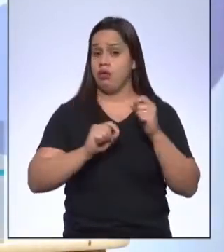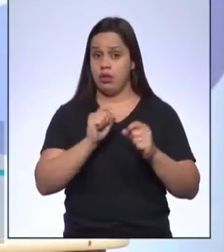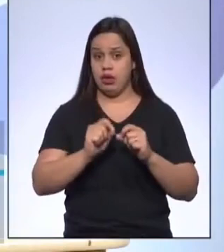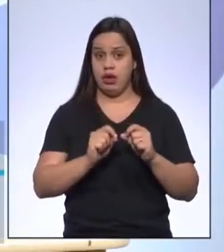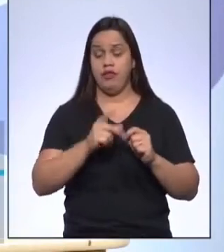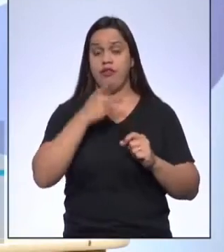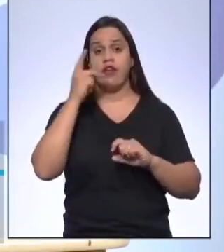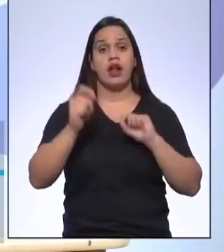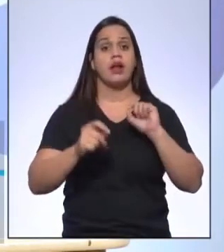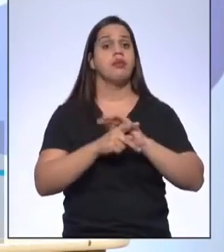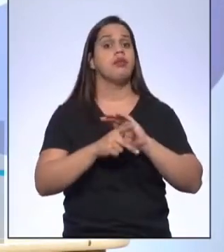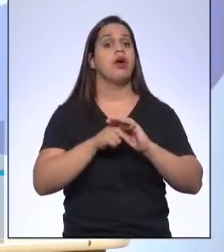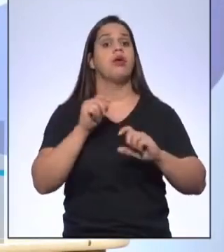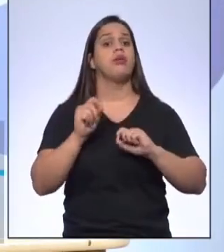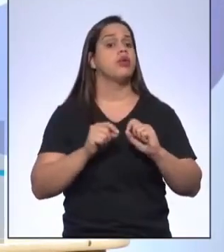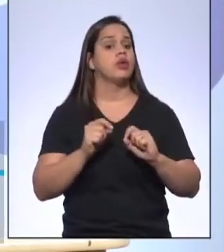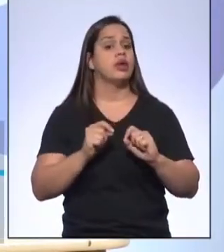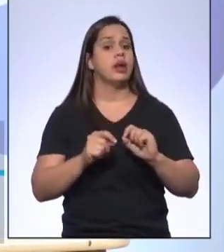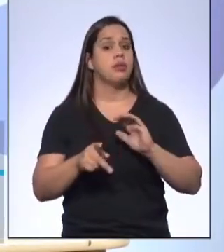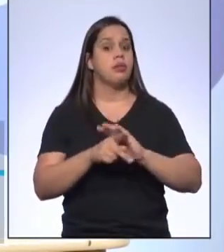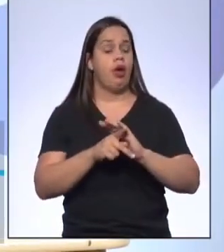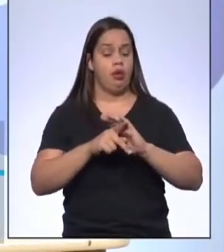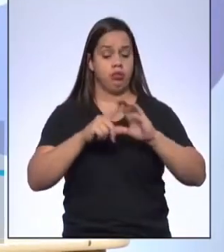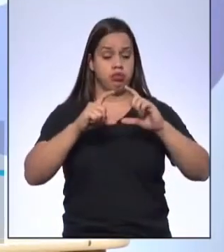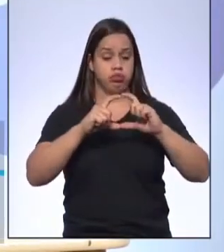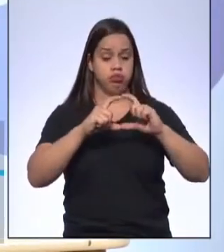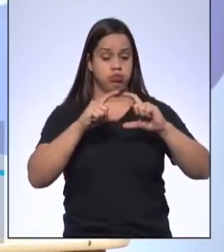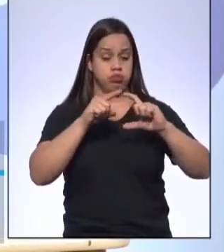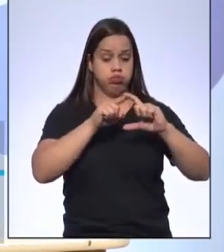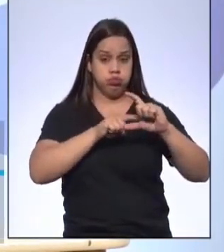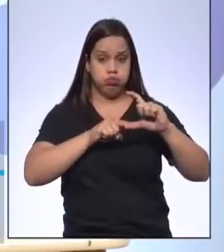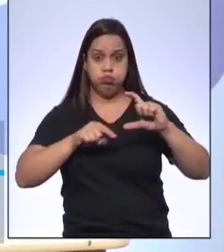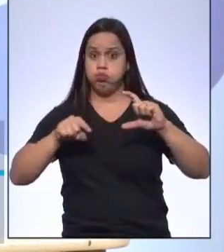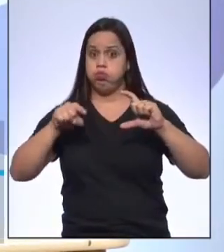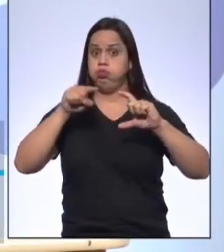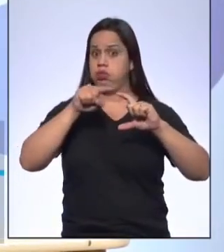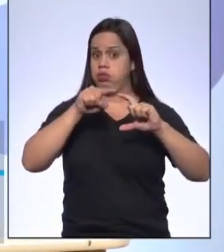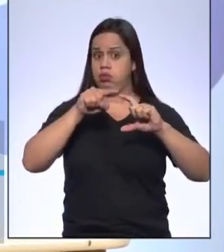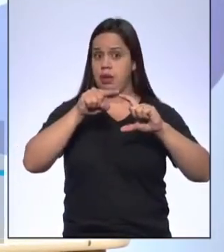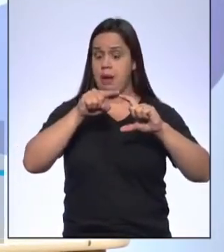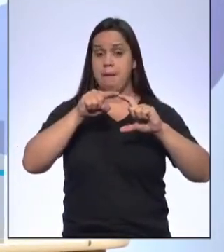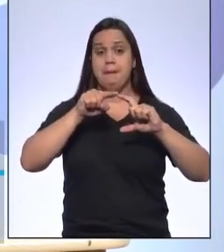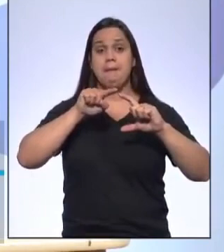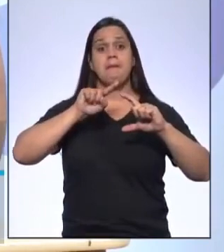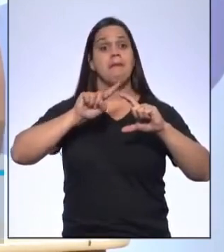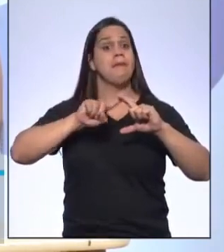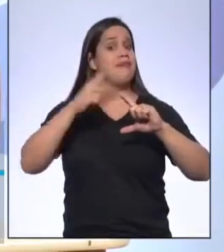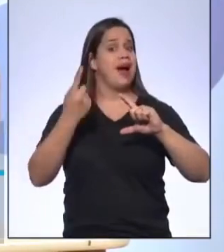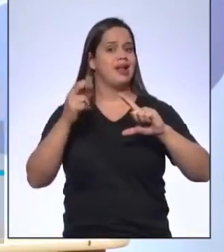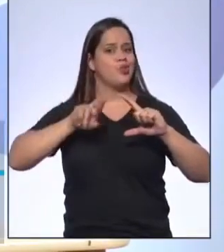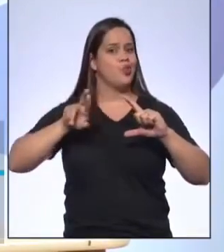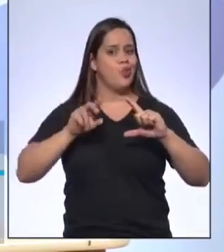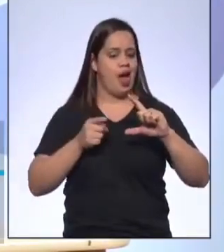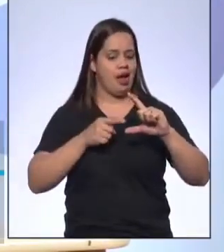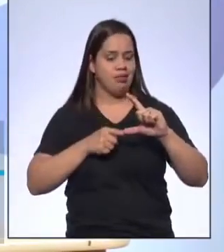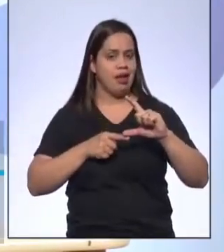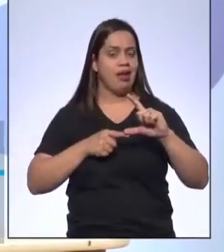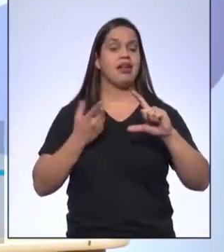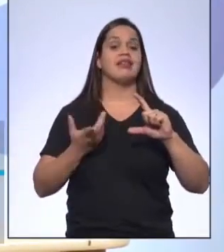de um círculo completo, mas não é o nosso caso. Então, se eu paro a resposta